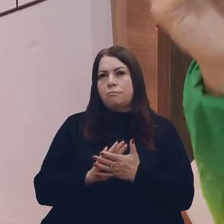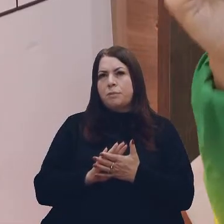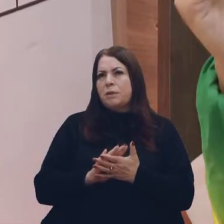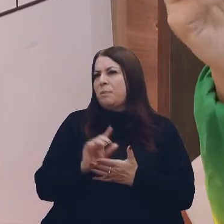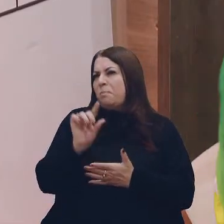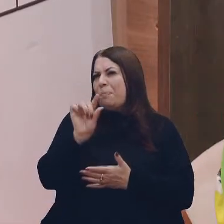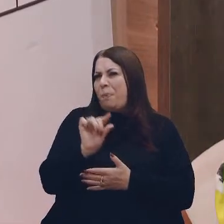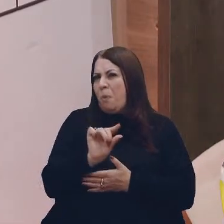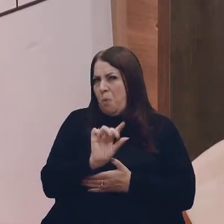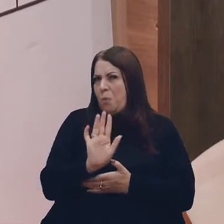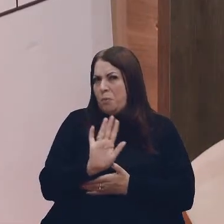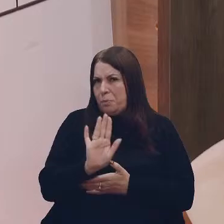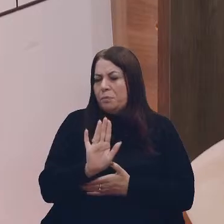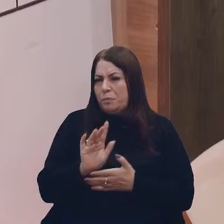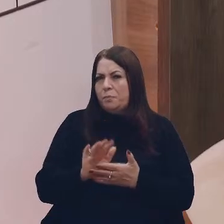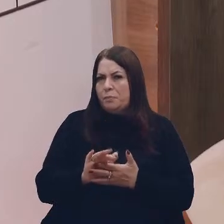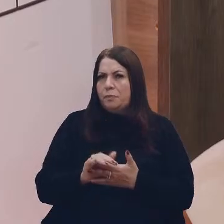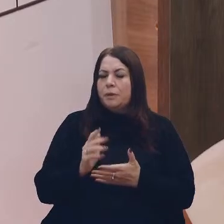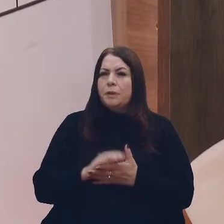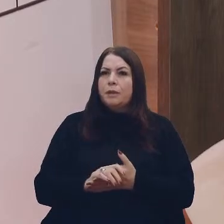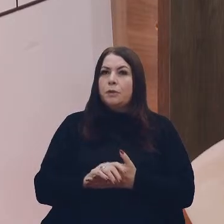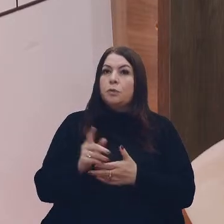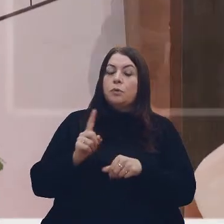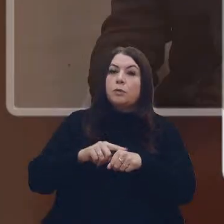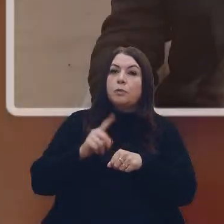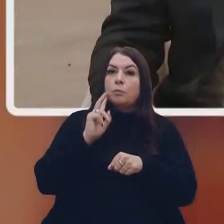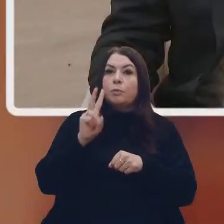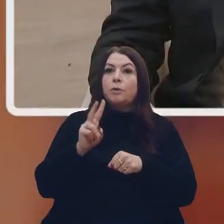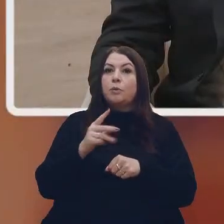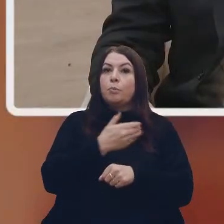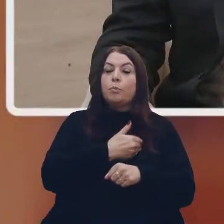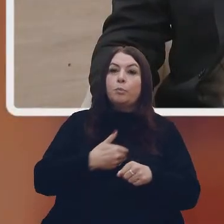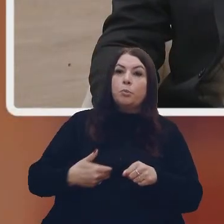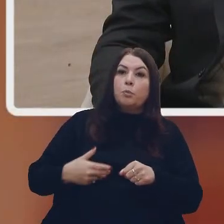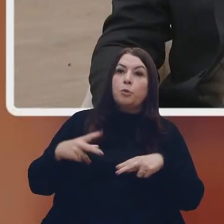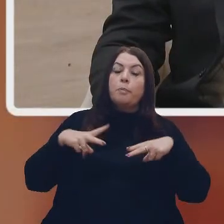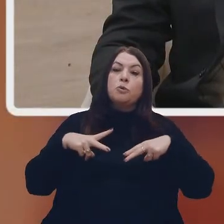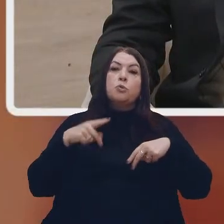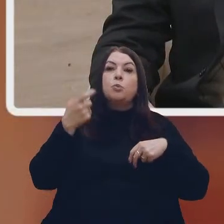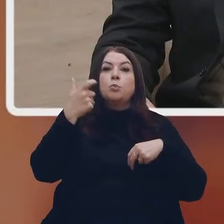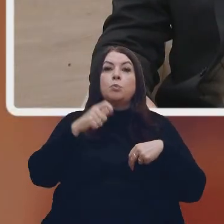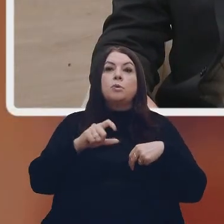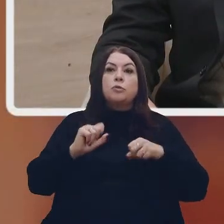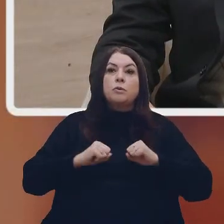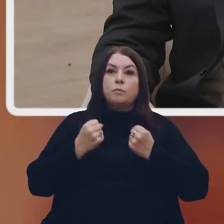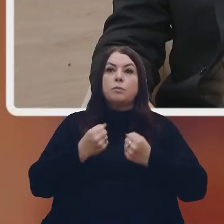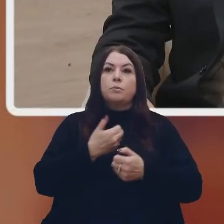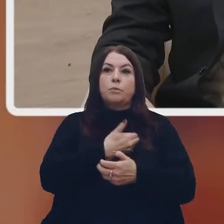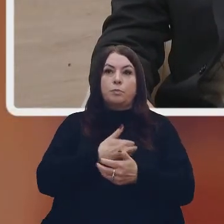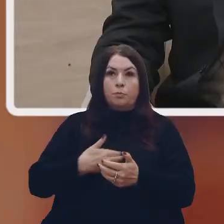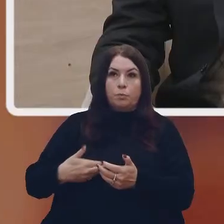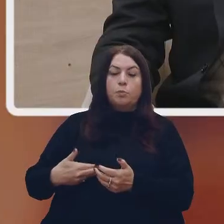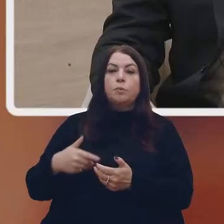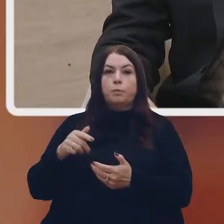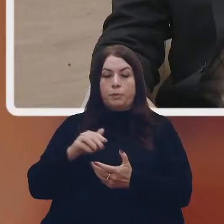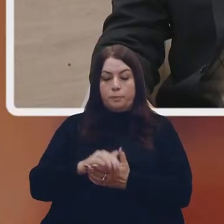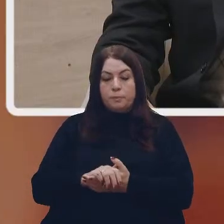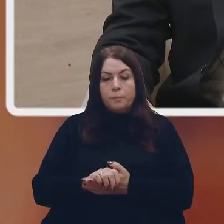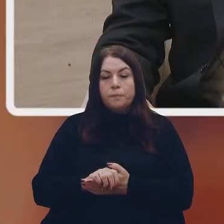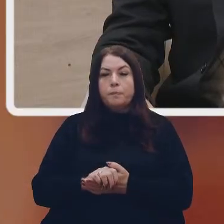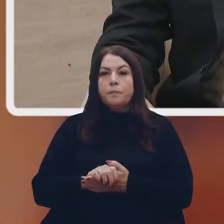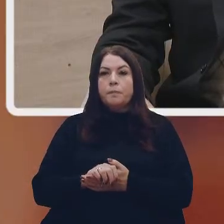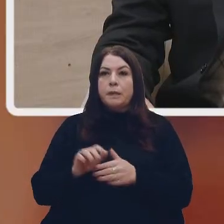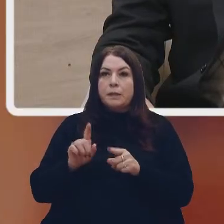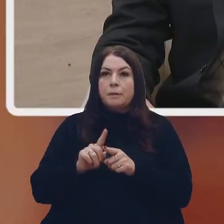uma quantia muito pequena, né? E de imediato, tu preferes o formato público ou privado? O que vocês defendem? Público. E aí